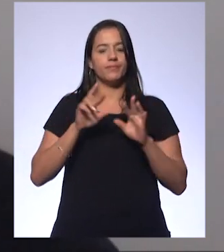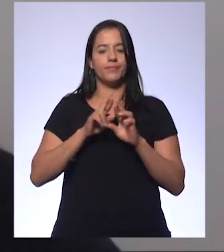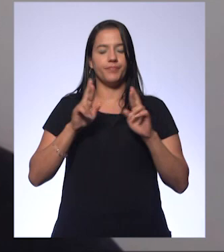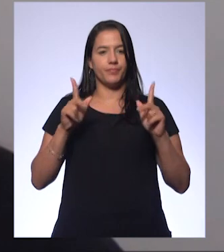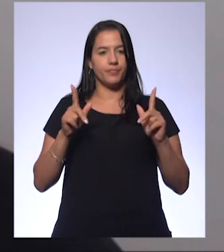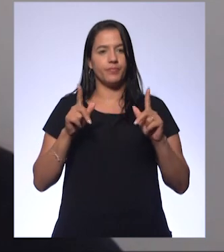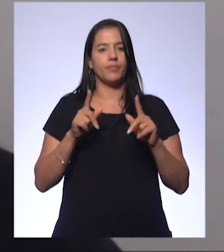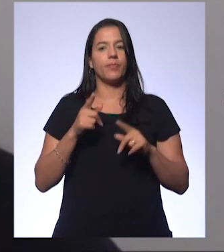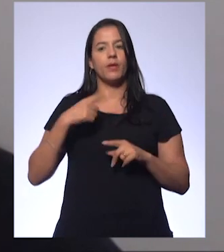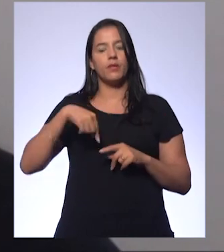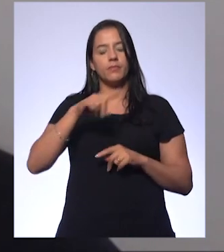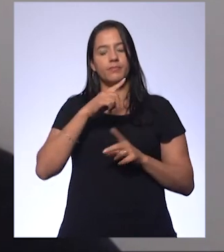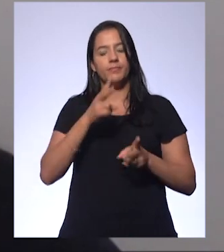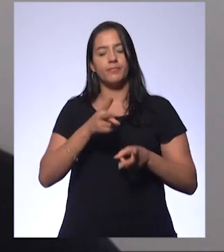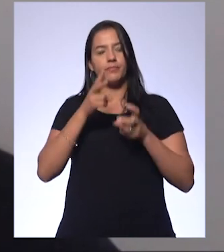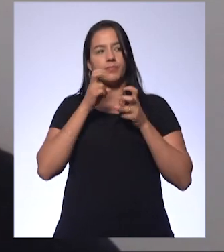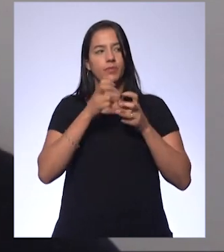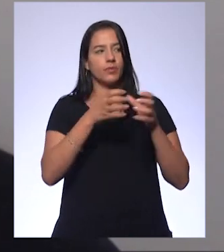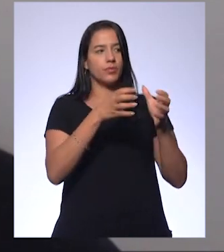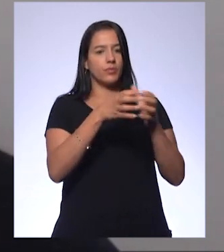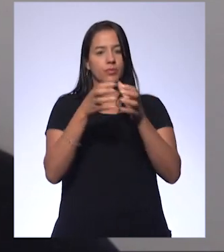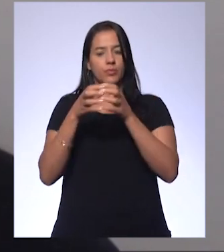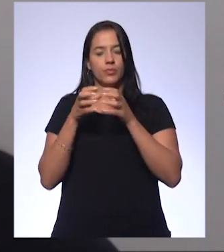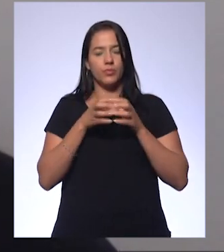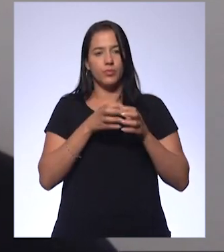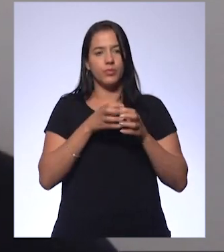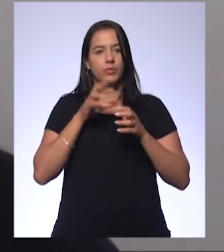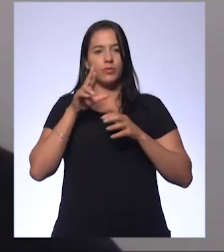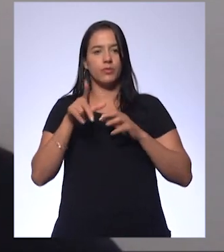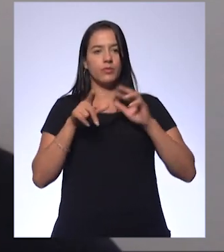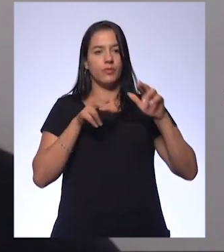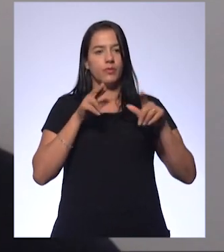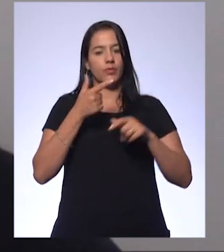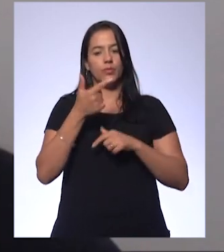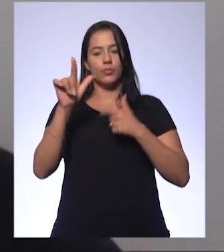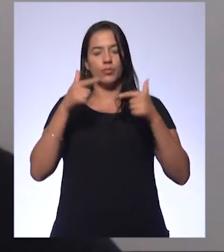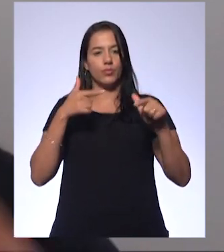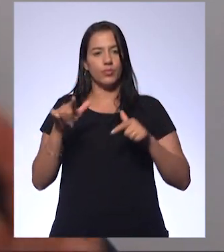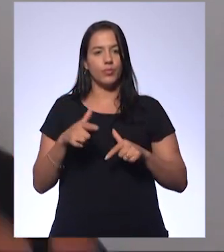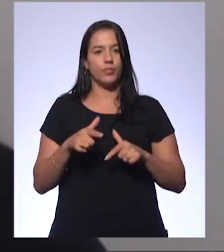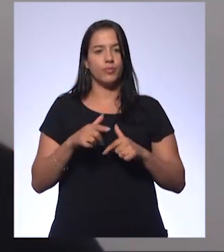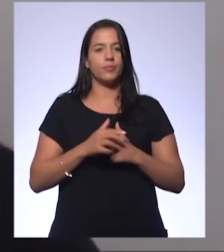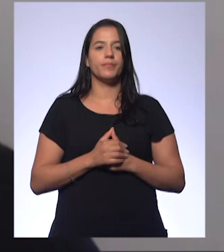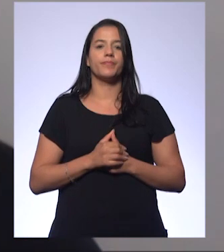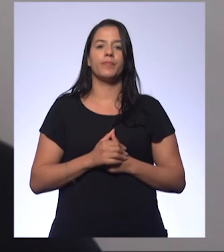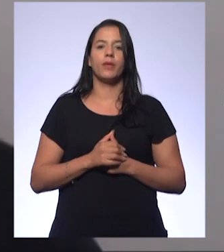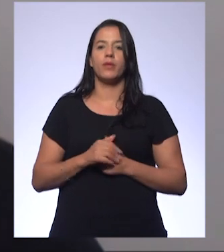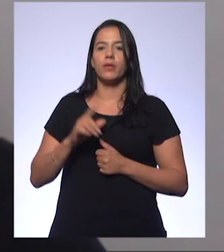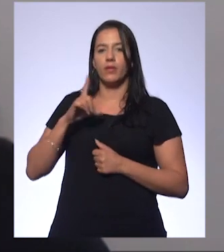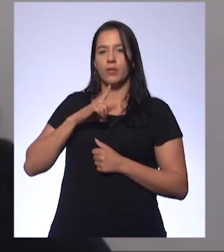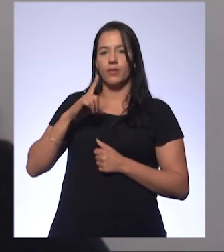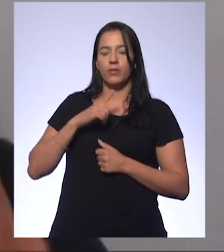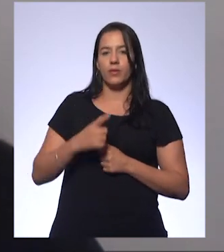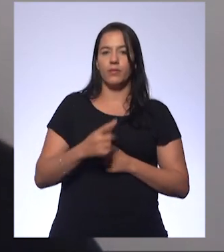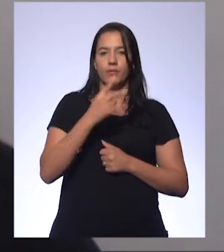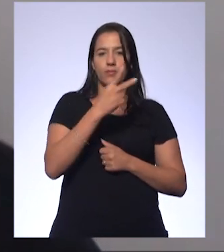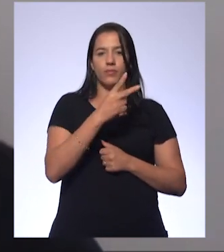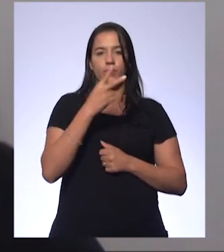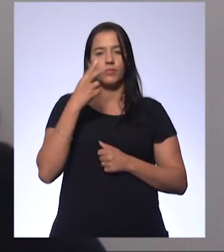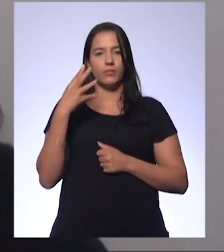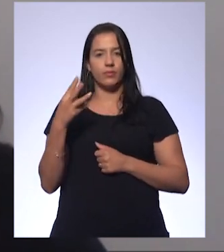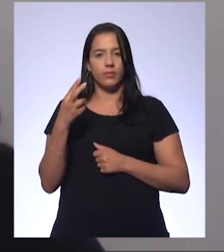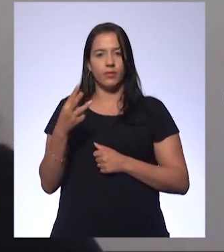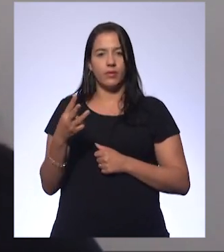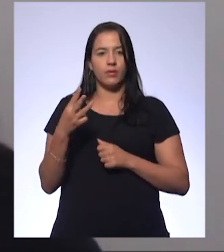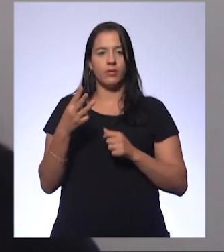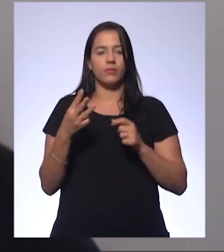ali diferente de todos os outros, tá? Que a gente tem aqui esses 22 pares aí de cromossomos